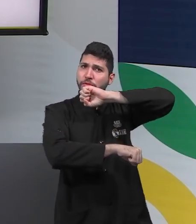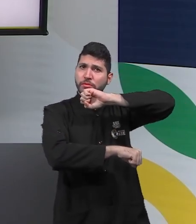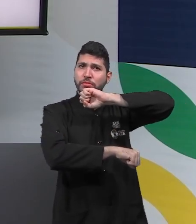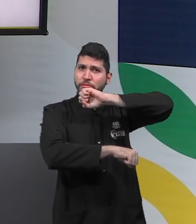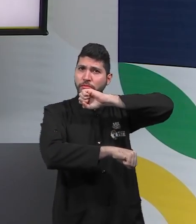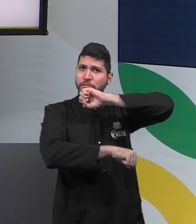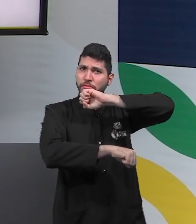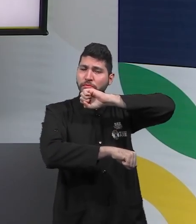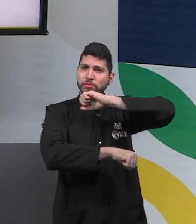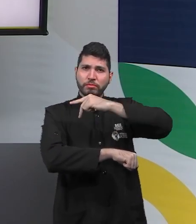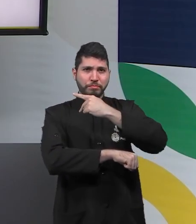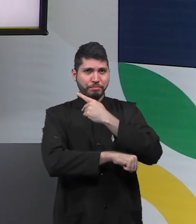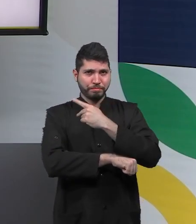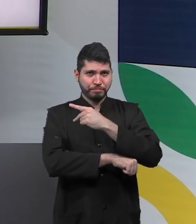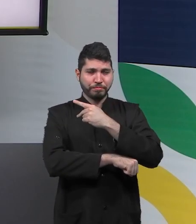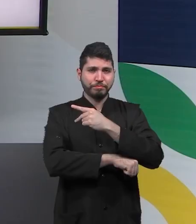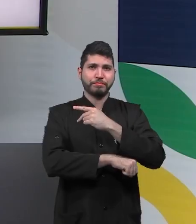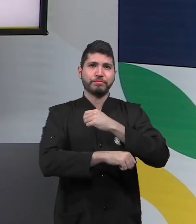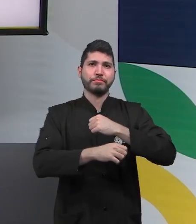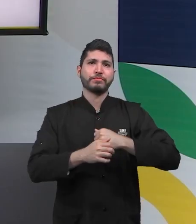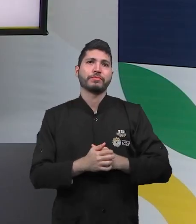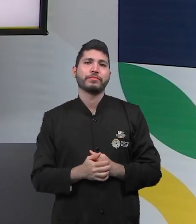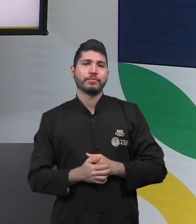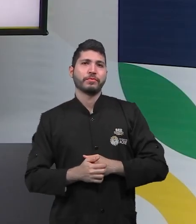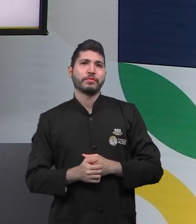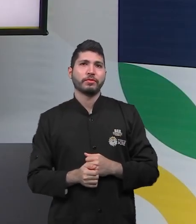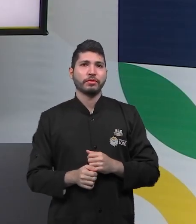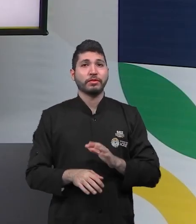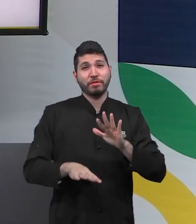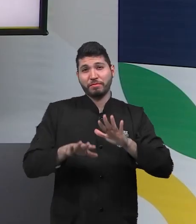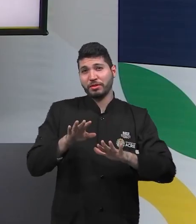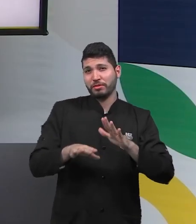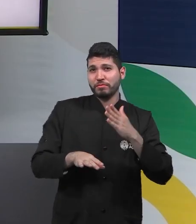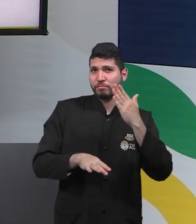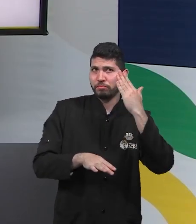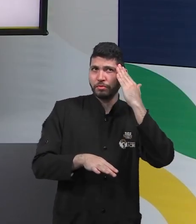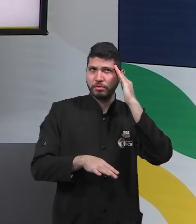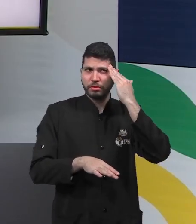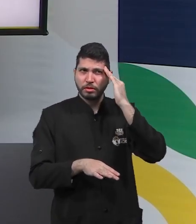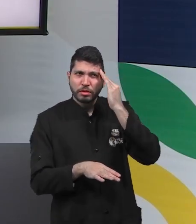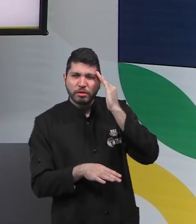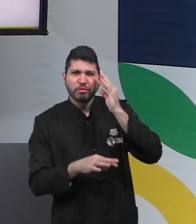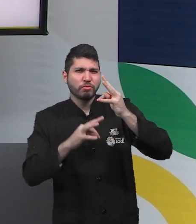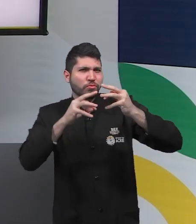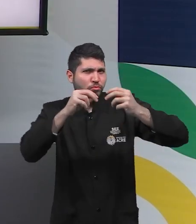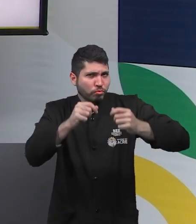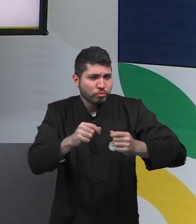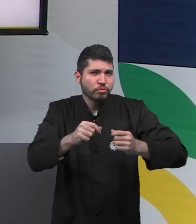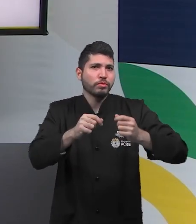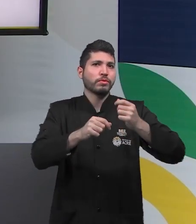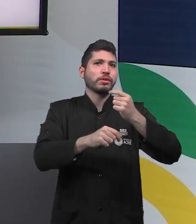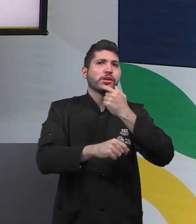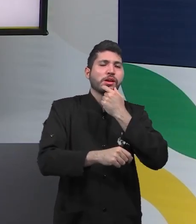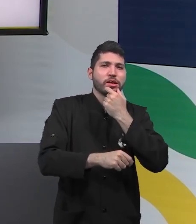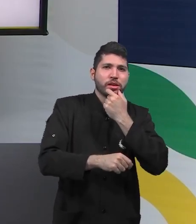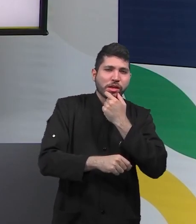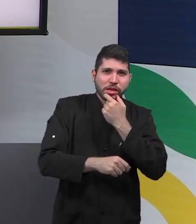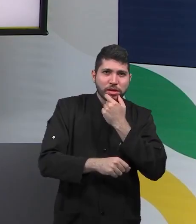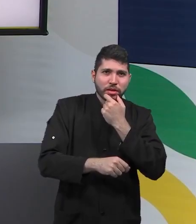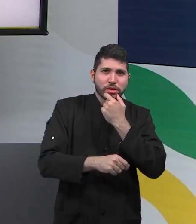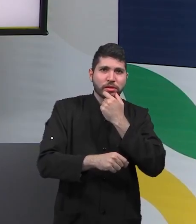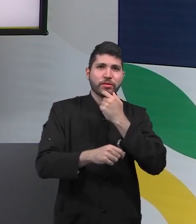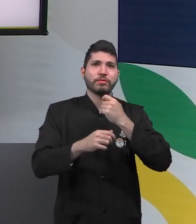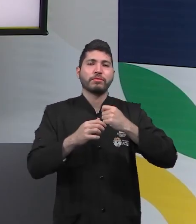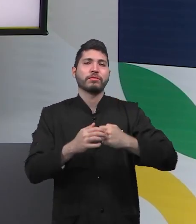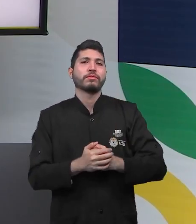você não entender muito bem o que ele está perguntando, talvez por não compreender tudo em inglês, a pergunta está querendo focar